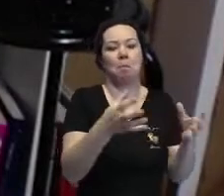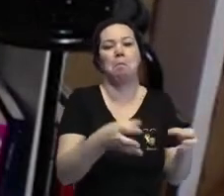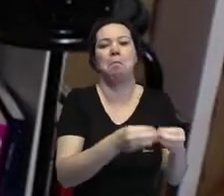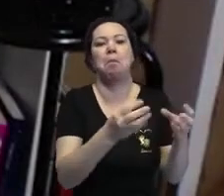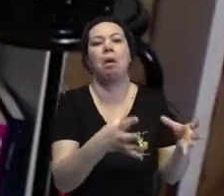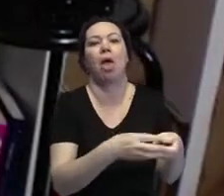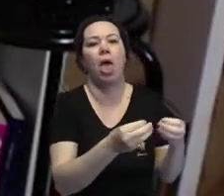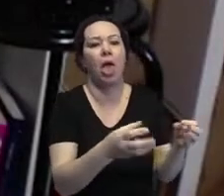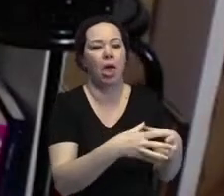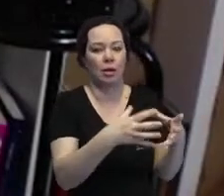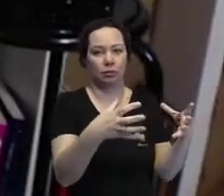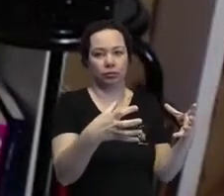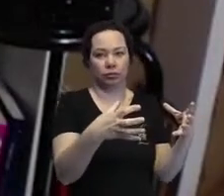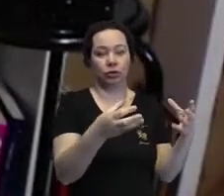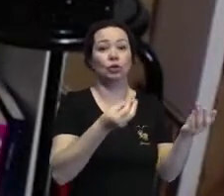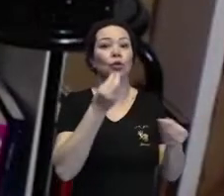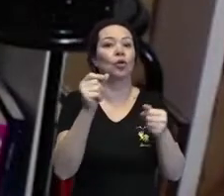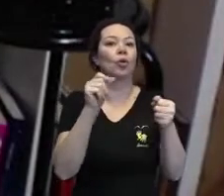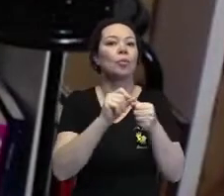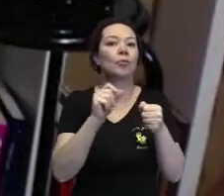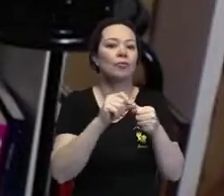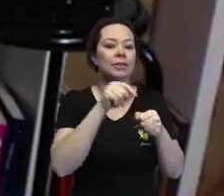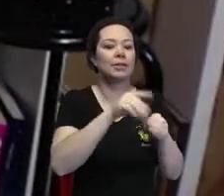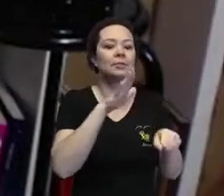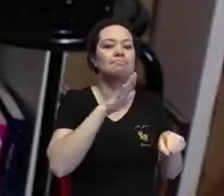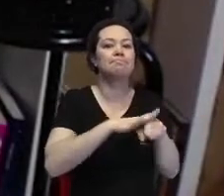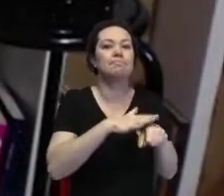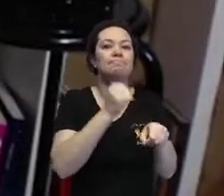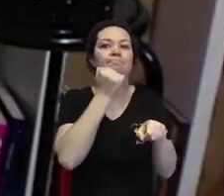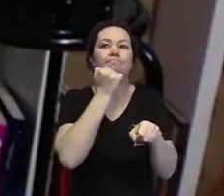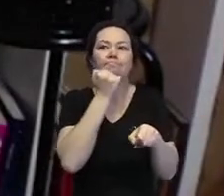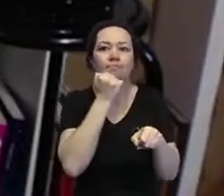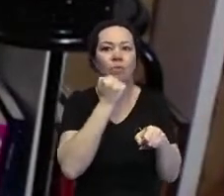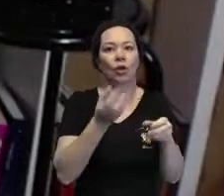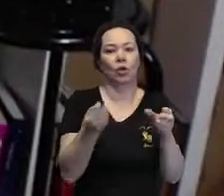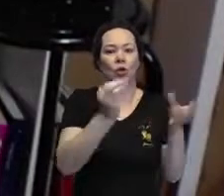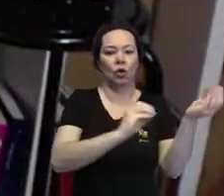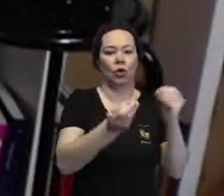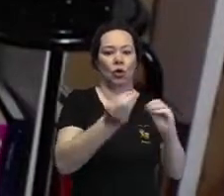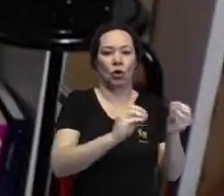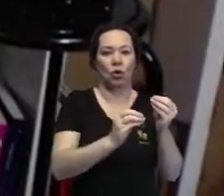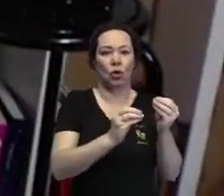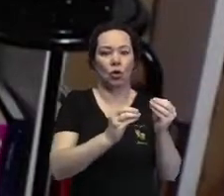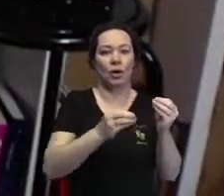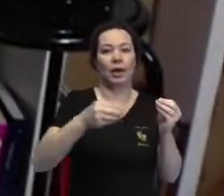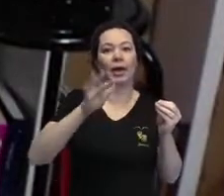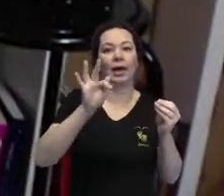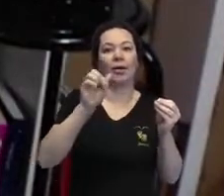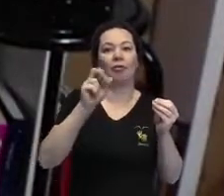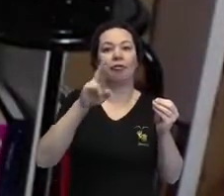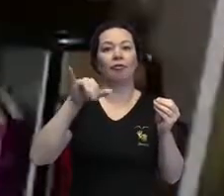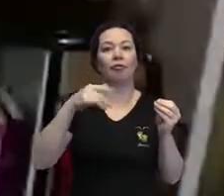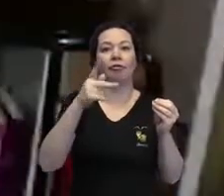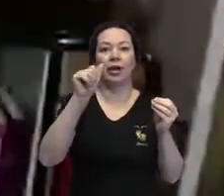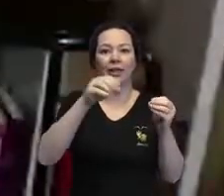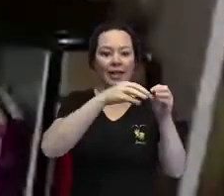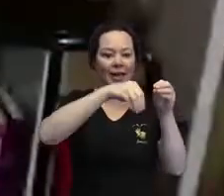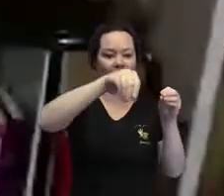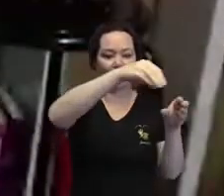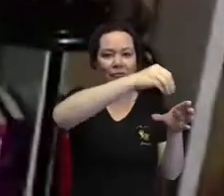é que o padeiro deixa essa massa mais sólida? Ele coloca a farinha. Porque a farinha vai dando aquela